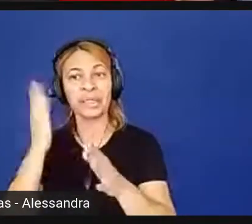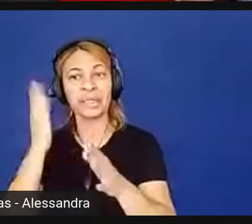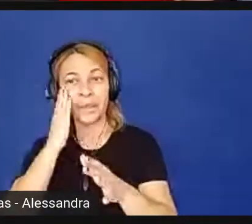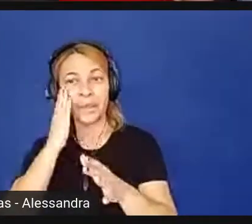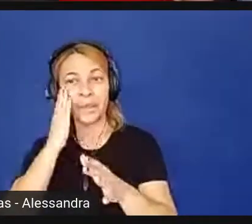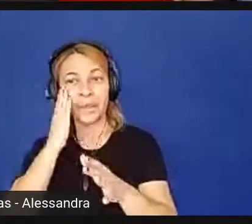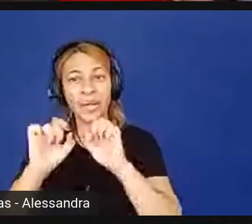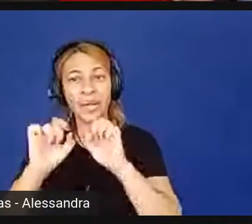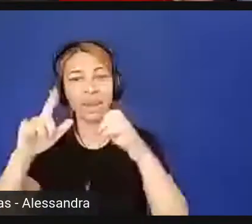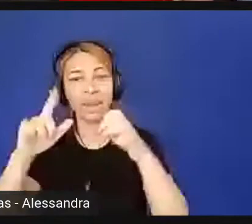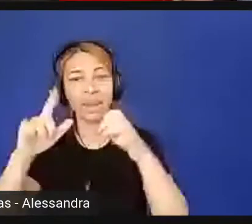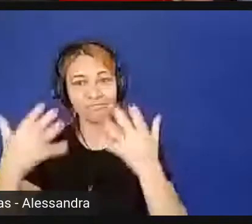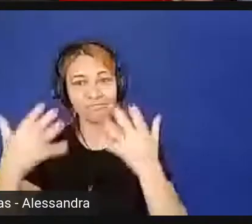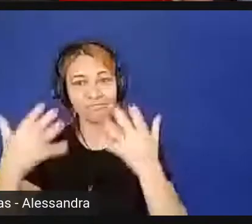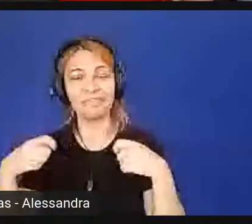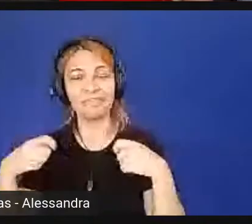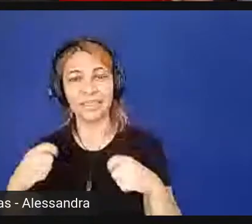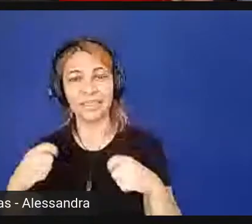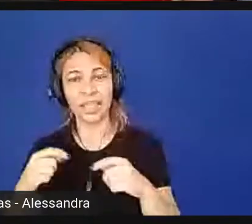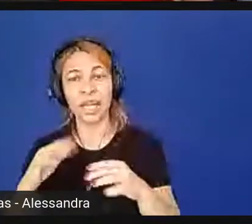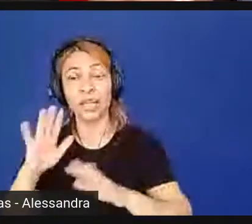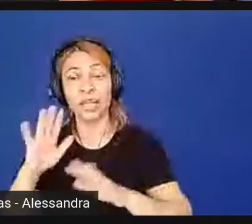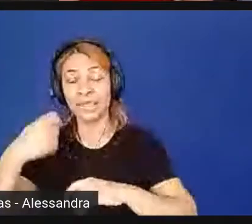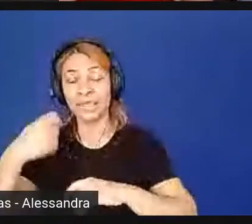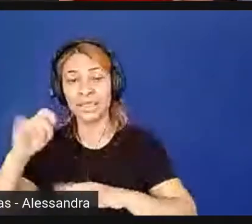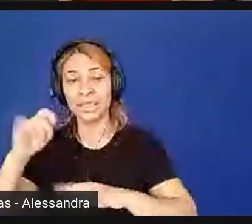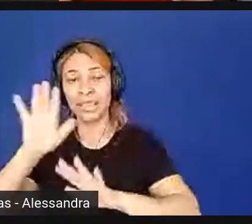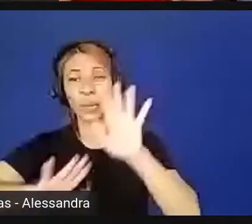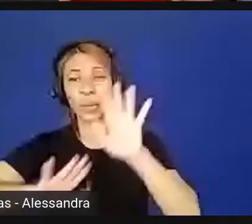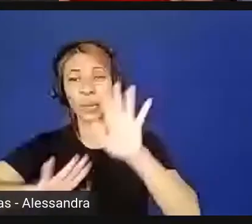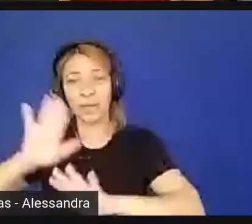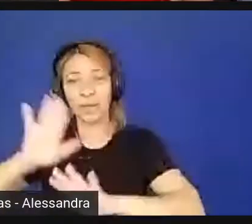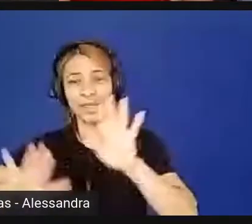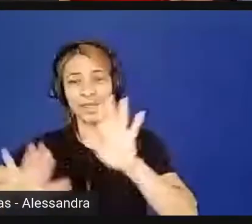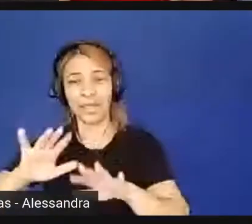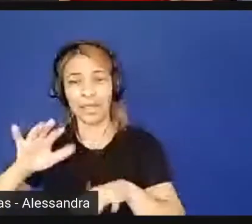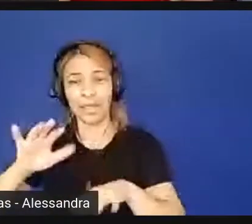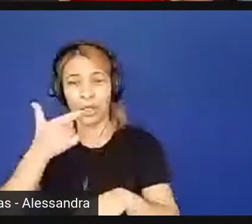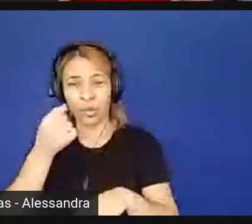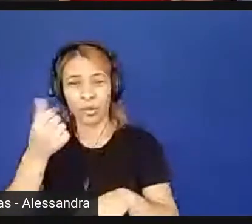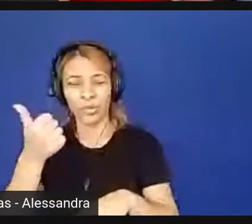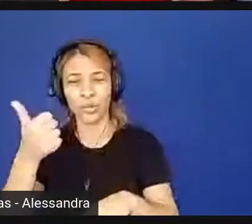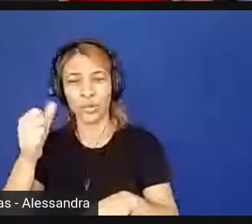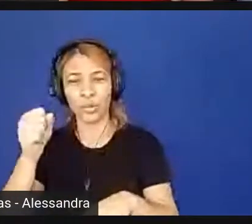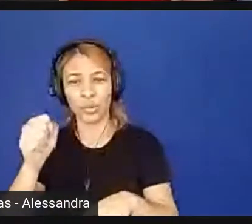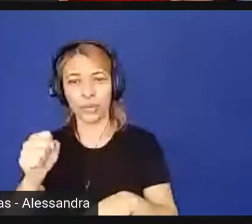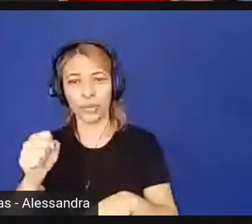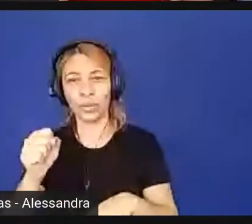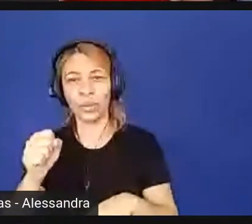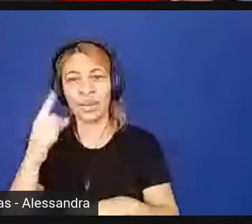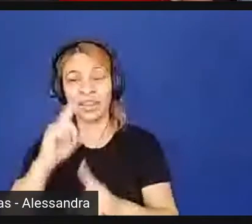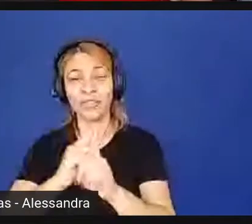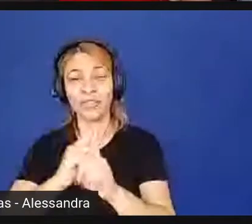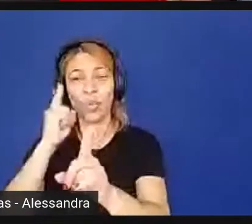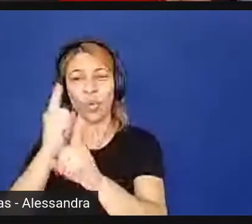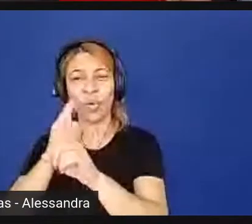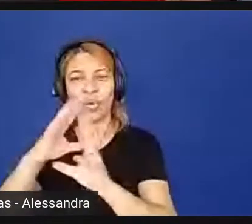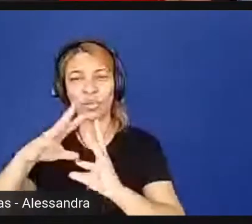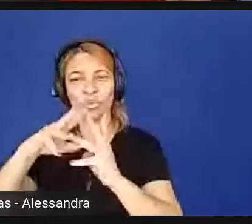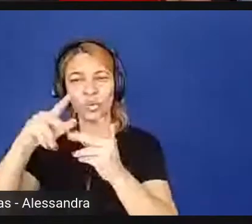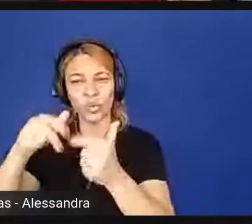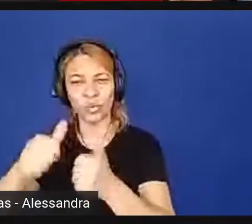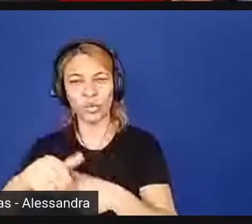Sabe, o único cuidado que a gente tem que ter é o seguinte, eu estava, em 2018, no encontro mundial lá na OCDE